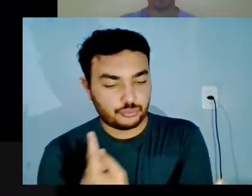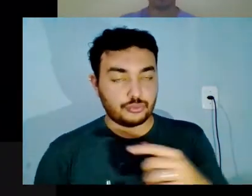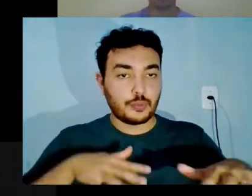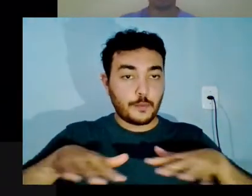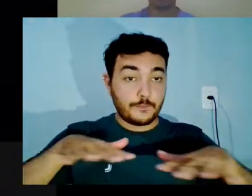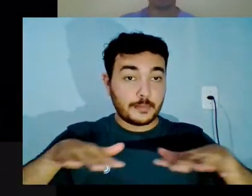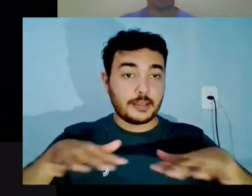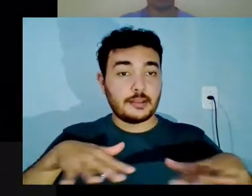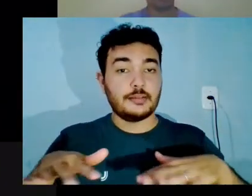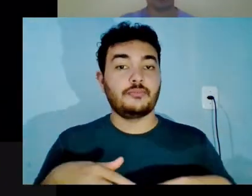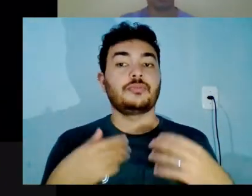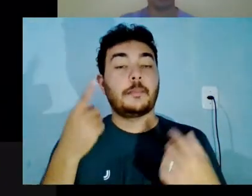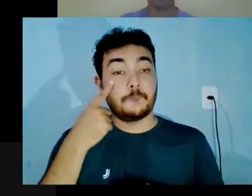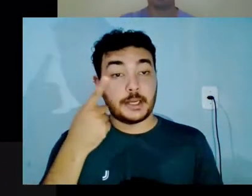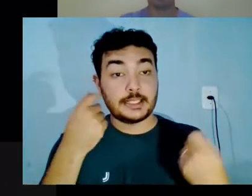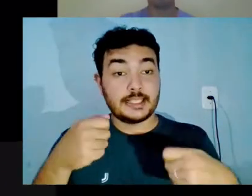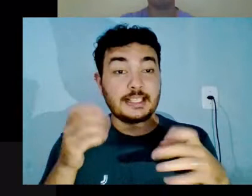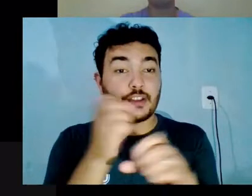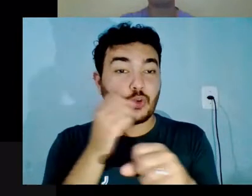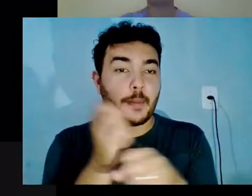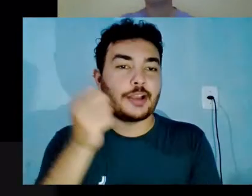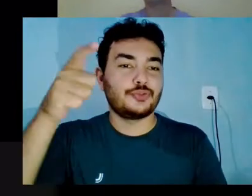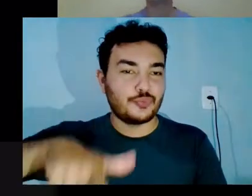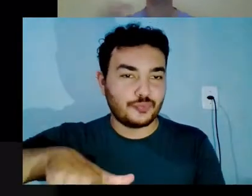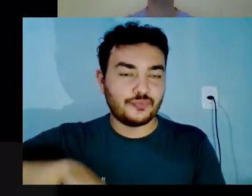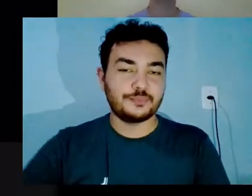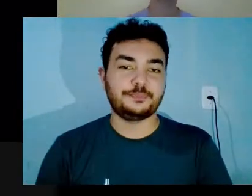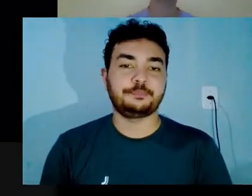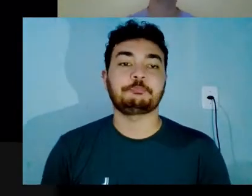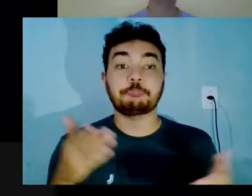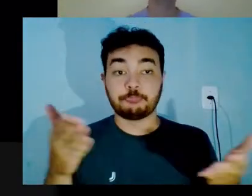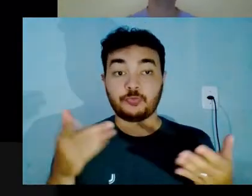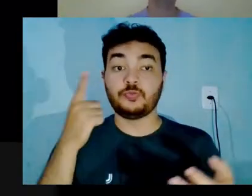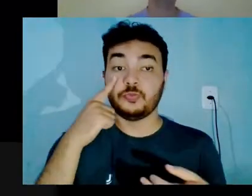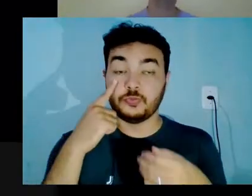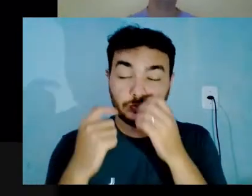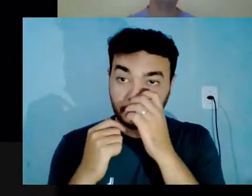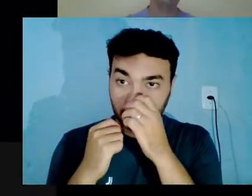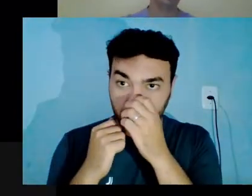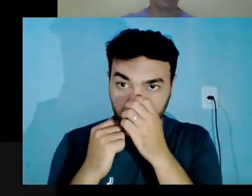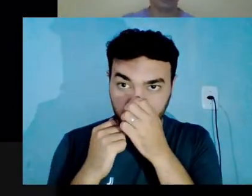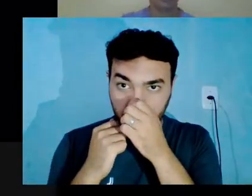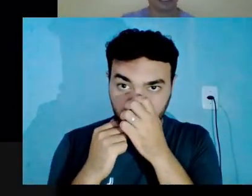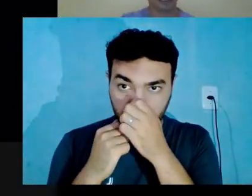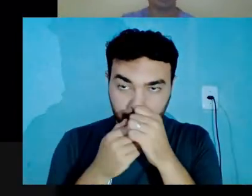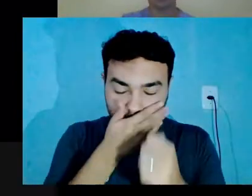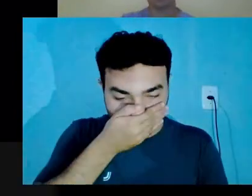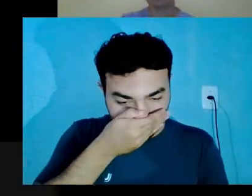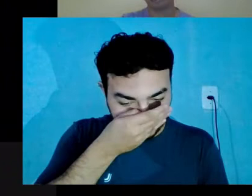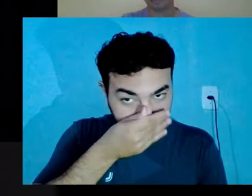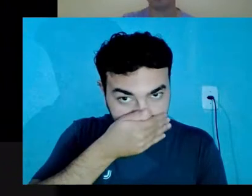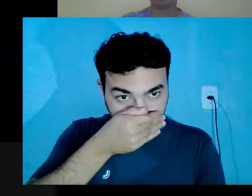bom? Que eles propuseram inicialmente, que é o que a gente vai mostrar aqui agora, de acordo com essa nova proposição dos cientistas, tá? Então,